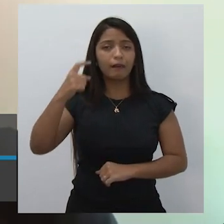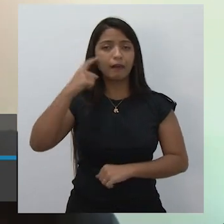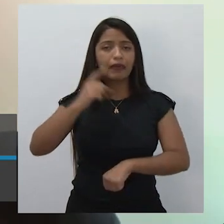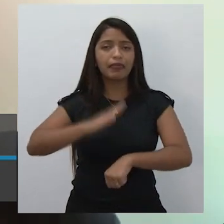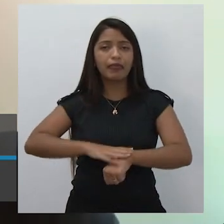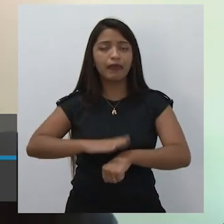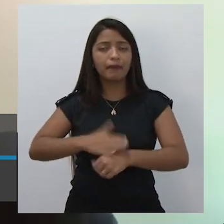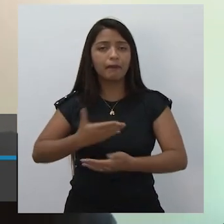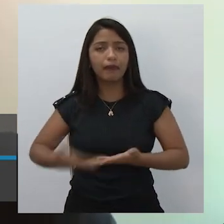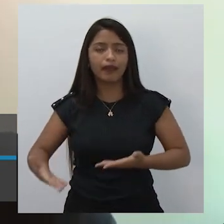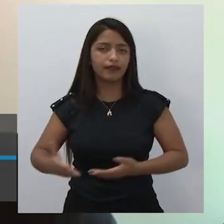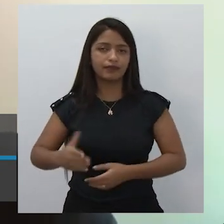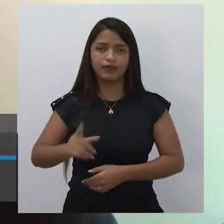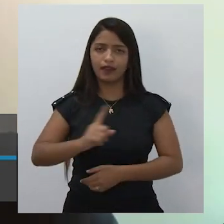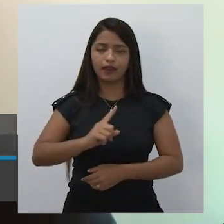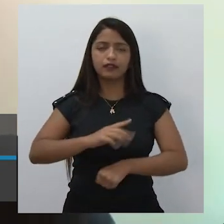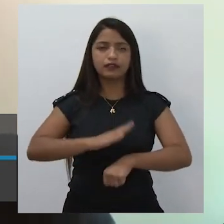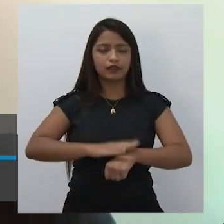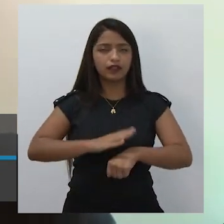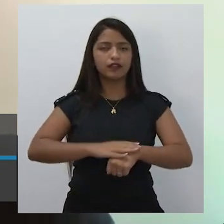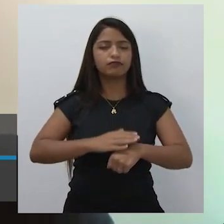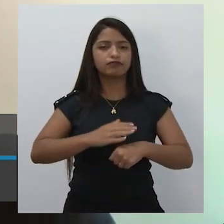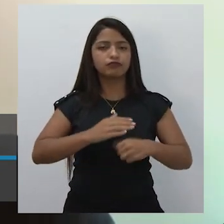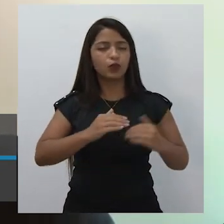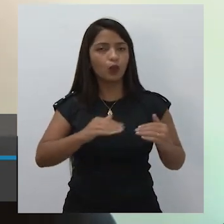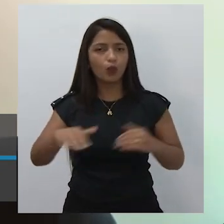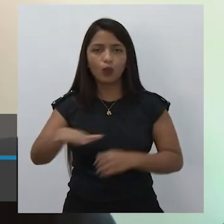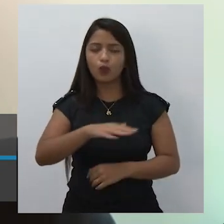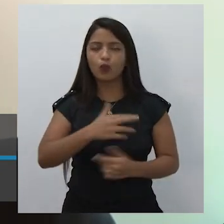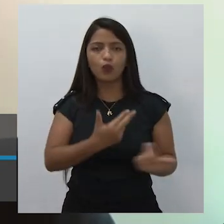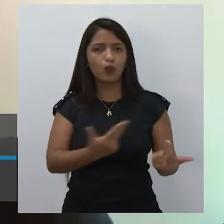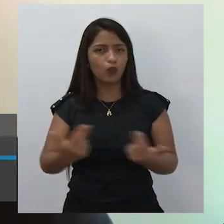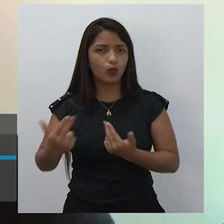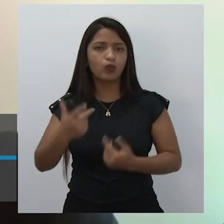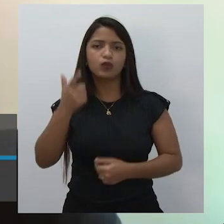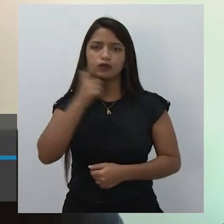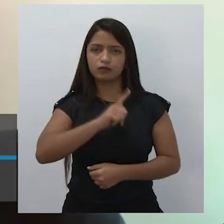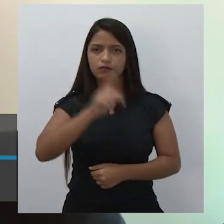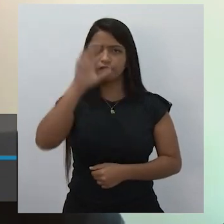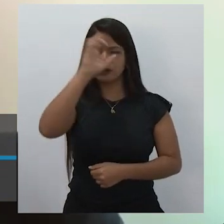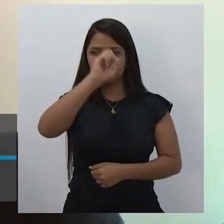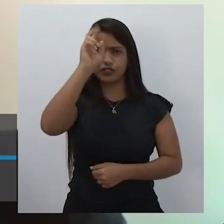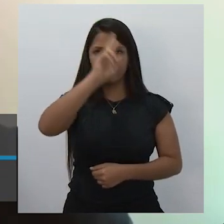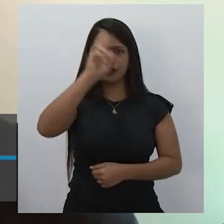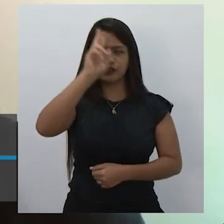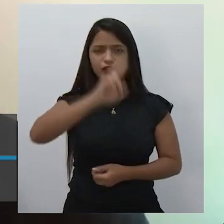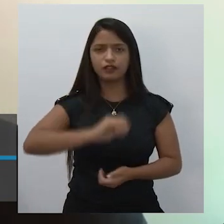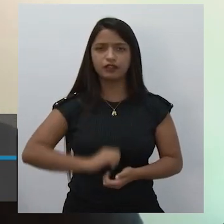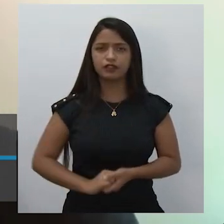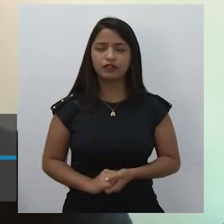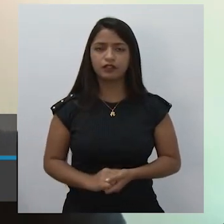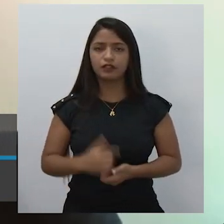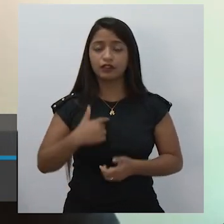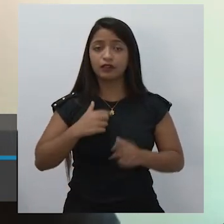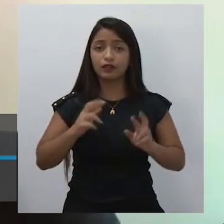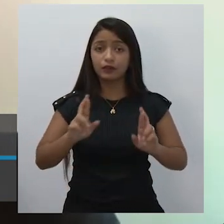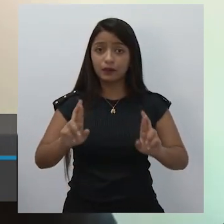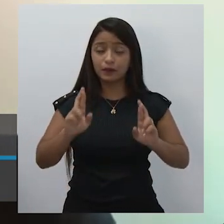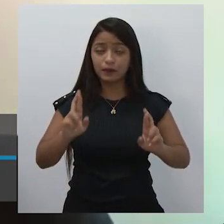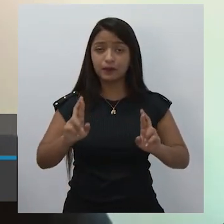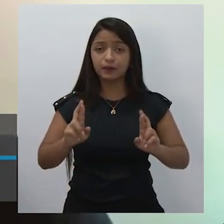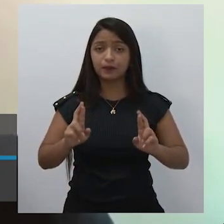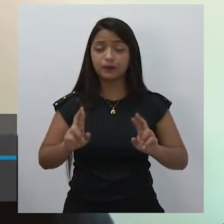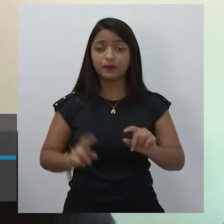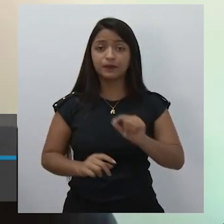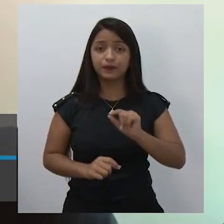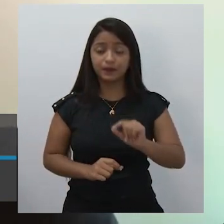que também deem significado, né, a essa aprendizagem e também ao ensino de história. Eu espero que essas palavras elas possam